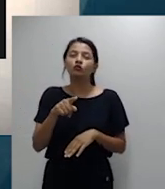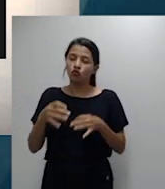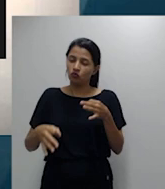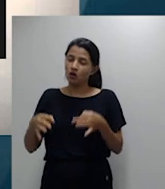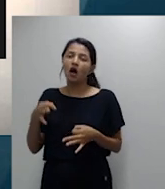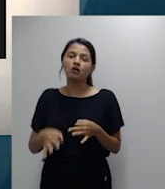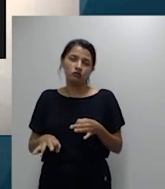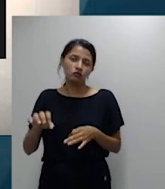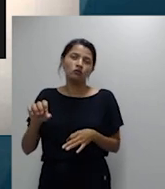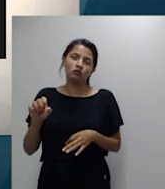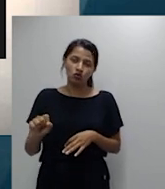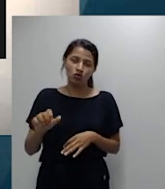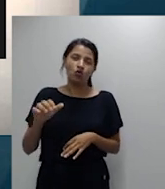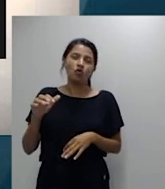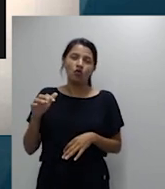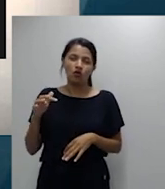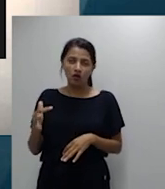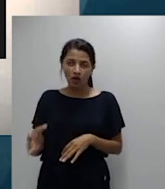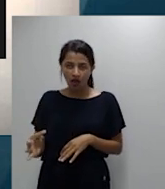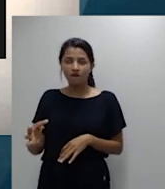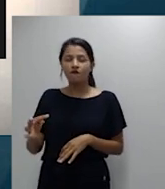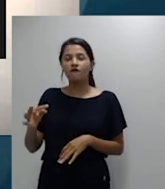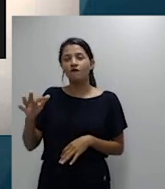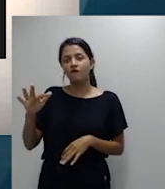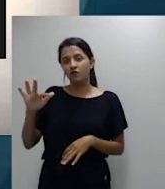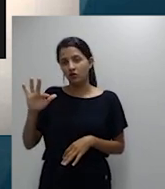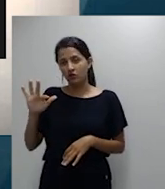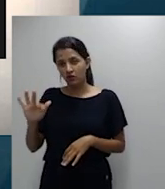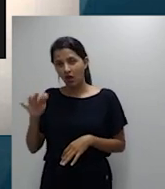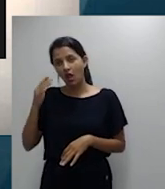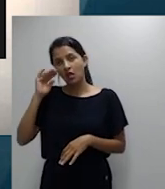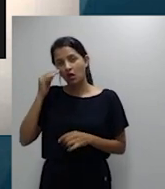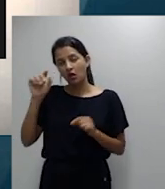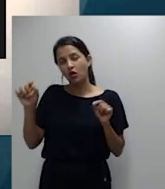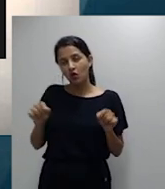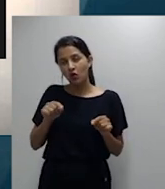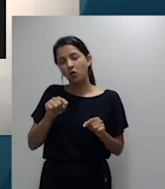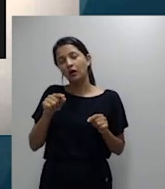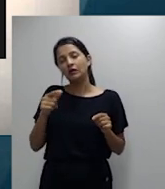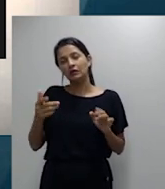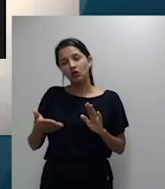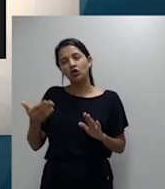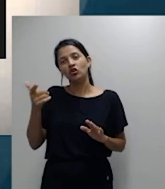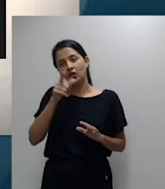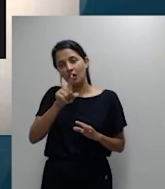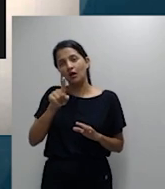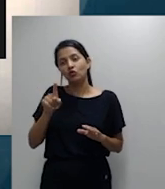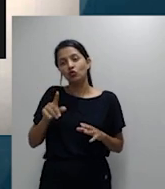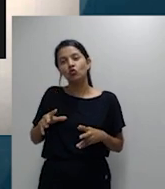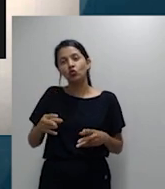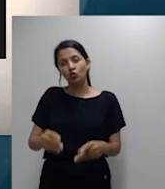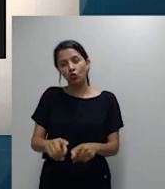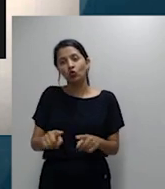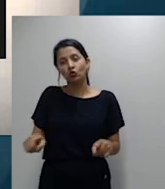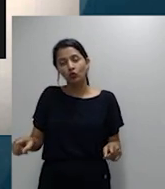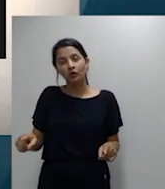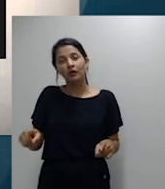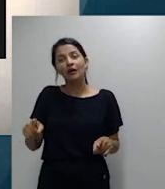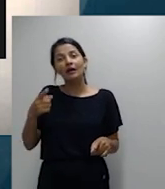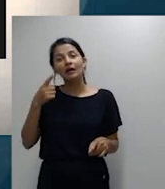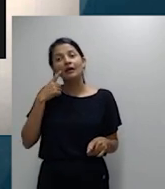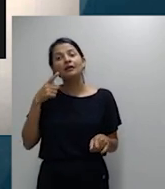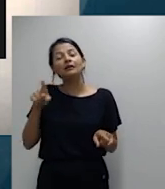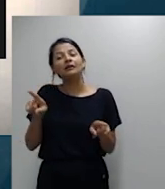e o desvio caminhou praxia o meu horário a questão do Sul importante registrar também